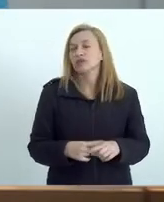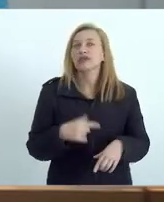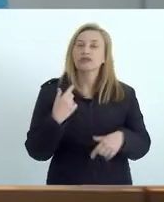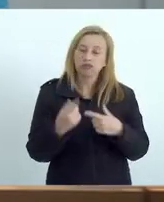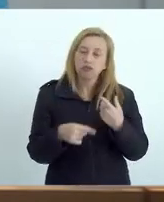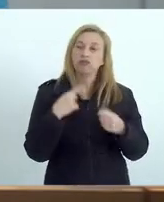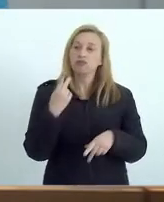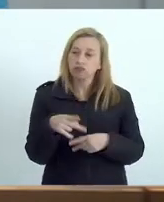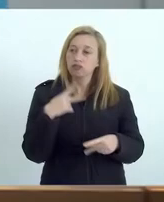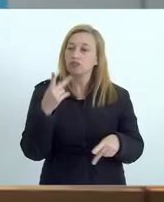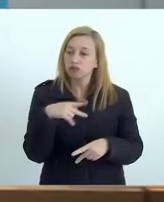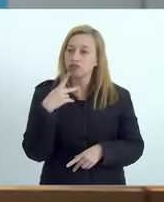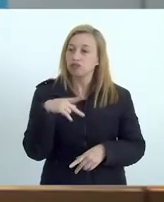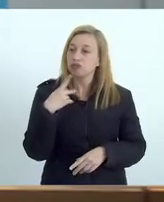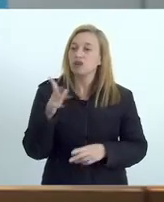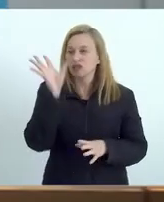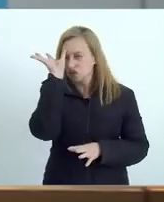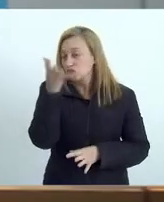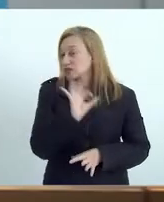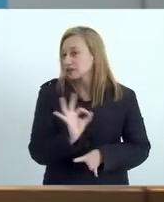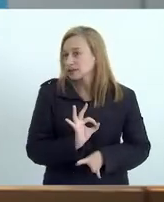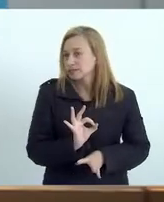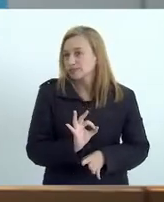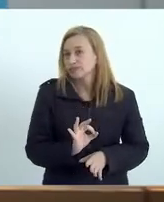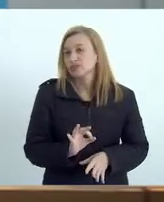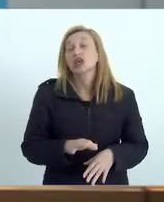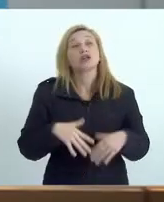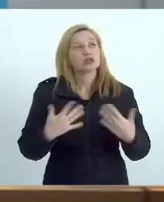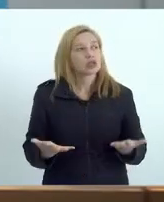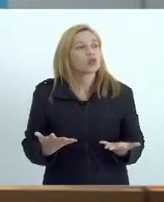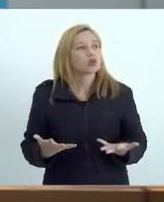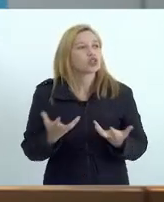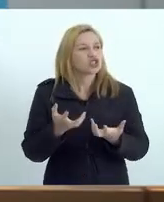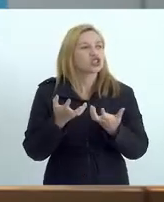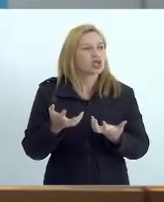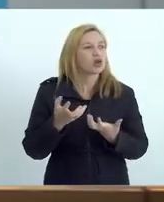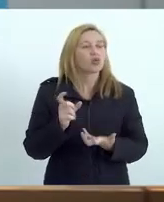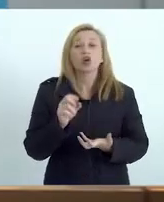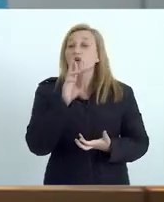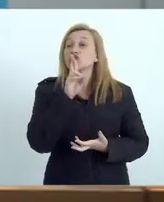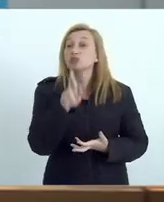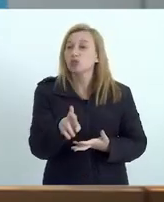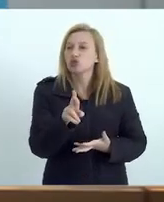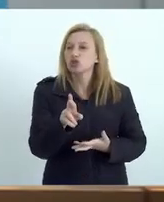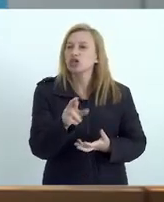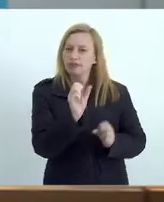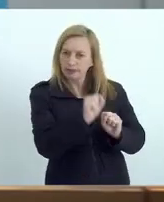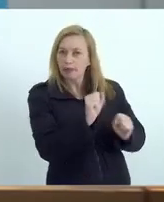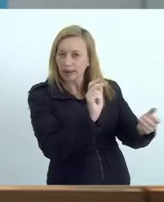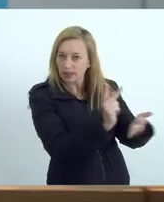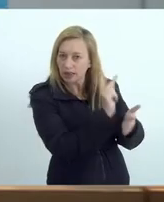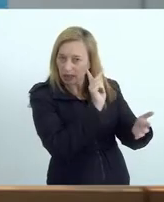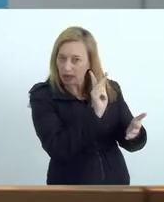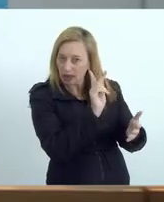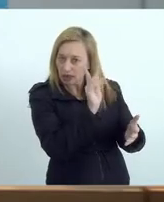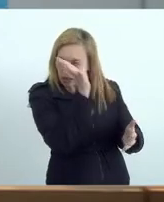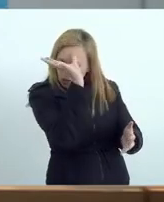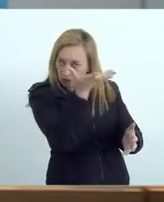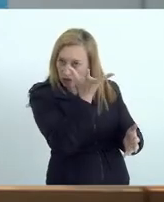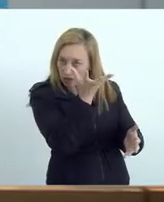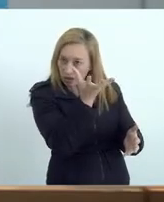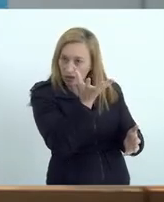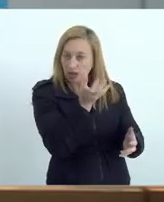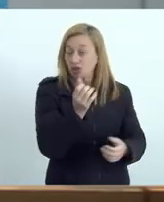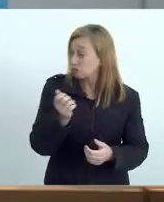tá rolando tá rolando tá rolando e ninguém resolve Então o que a gente quer a seguinte uma resposta dá para resolver dá para resolver